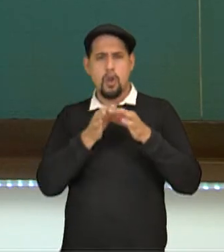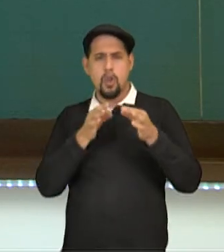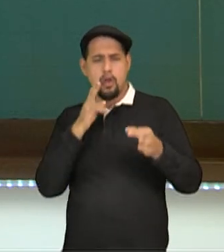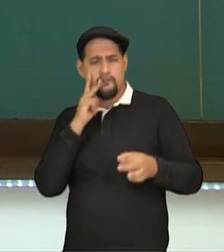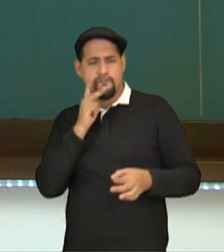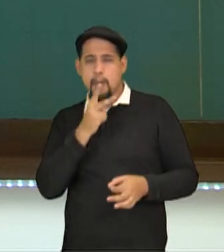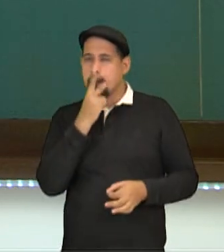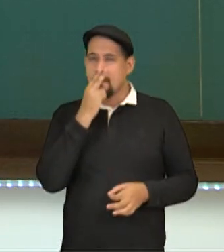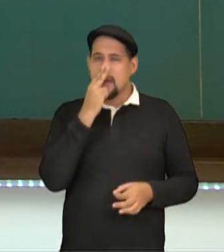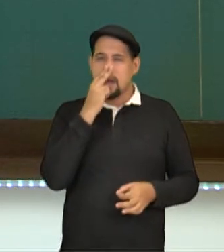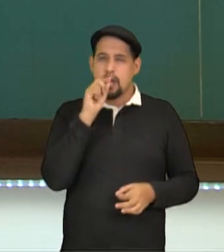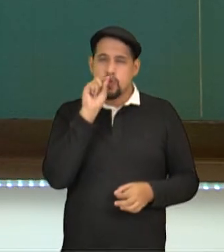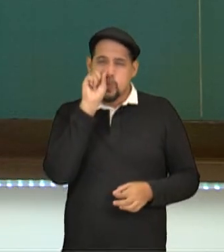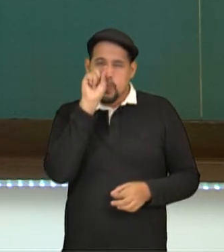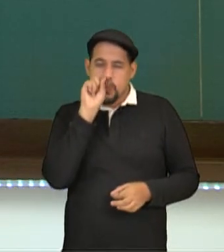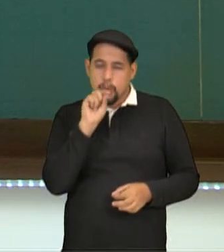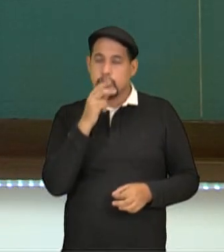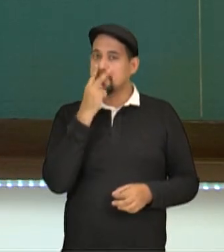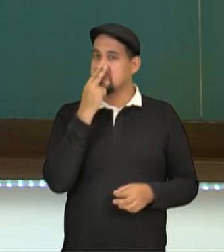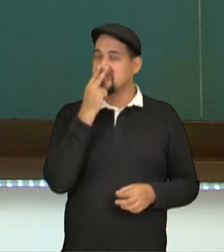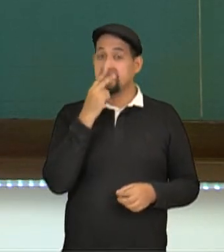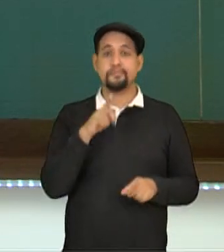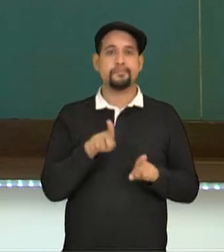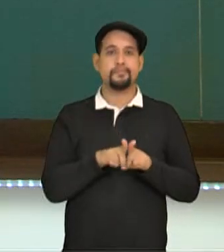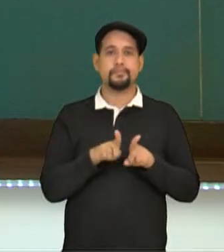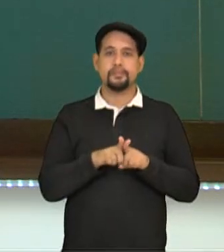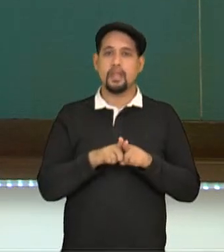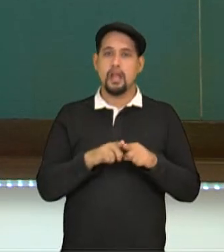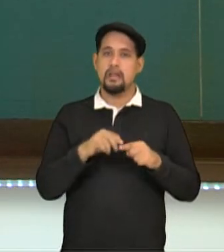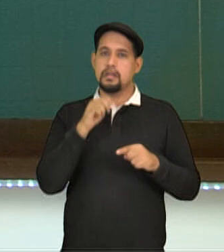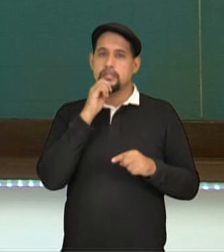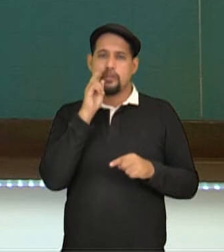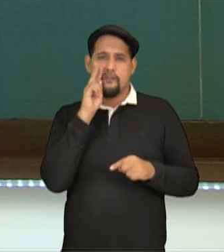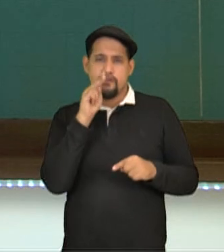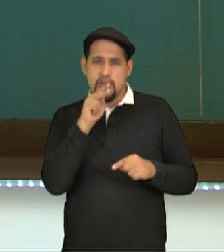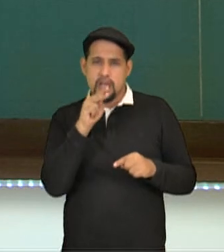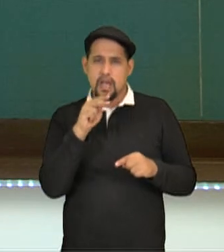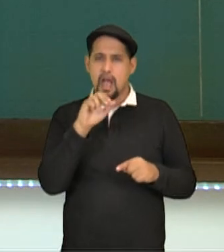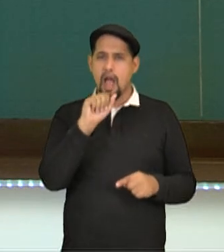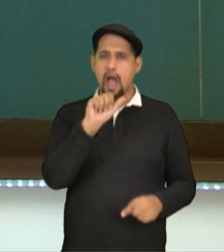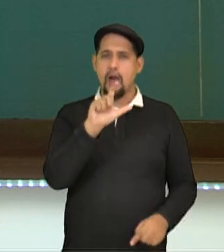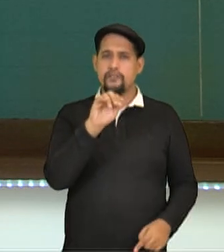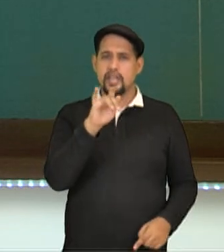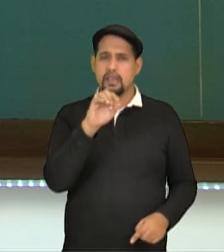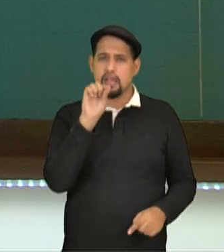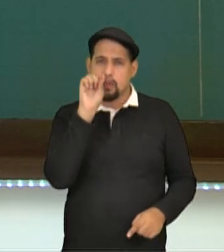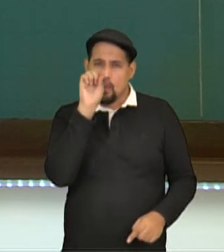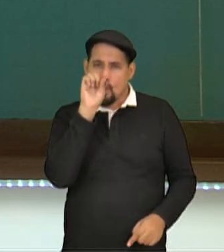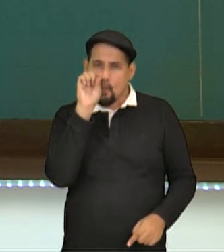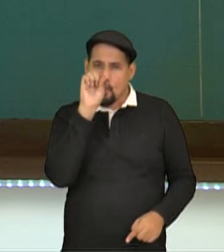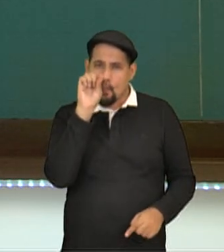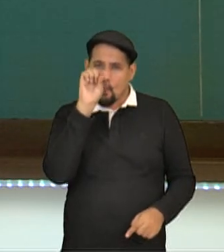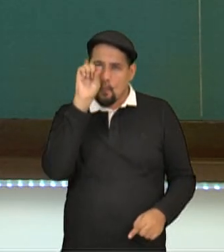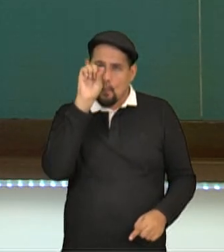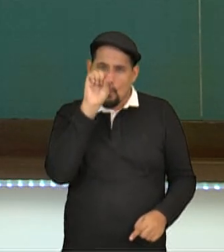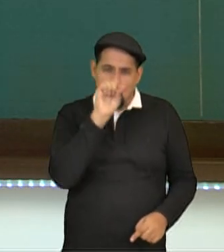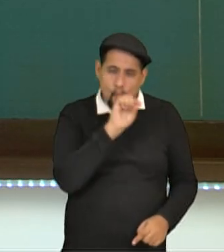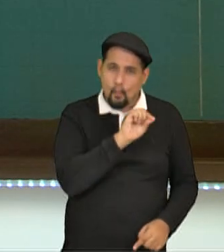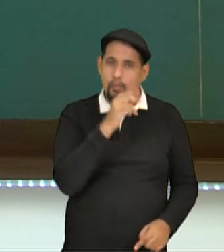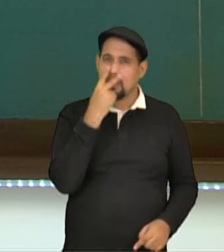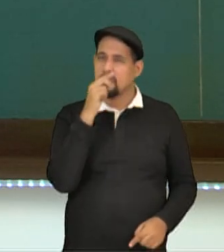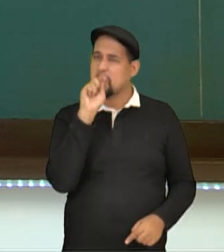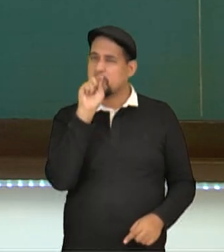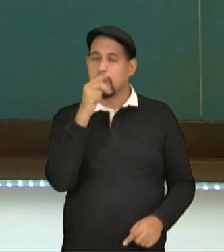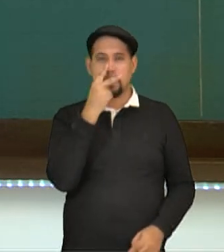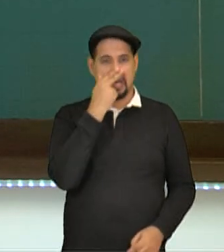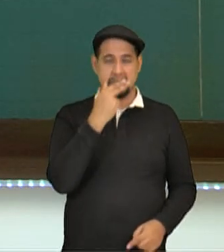ele parece um pontinho, parece uma manchinha. A cabeça do alfinete, se eu olhar assim, né? A cabeça do alfinete tem uma ideia de representação de